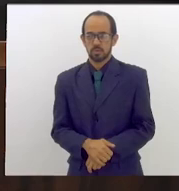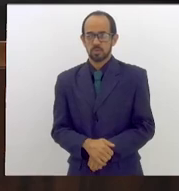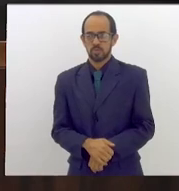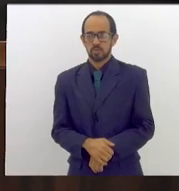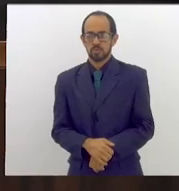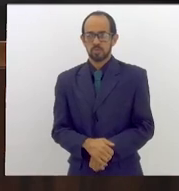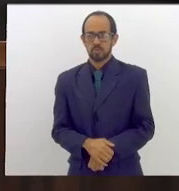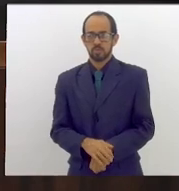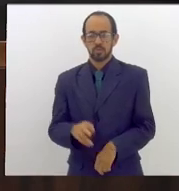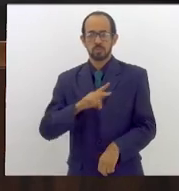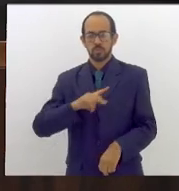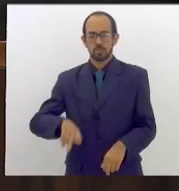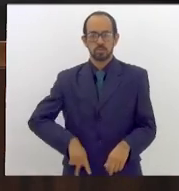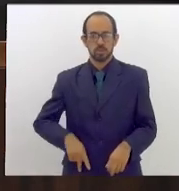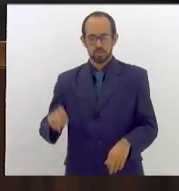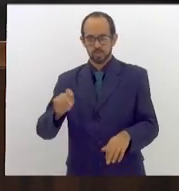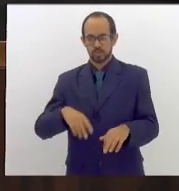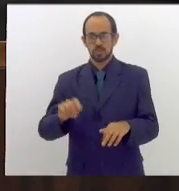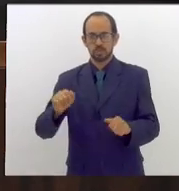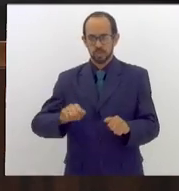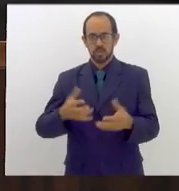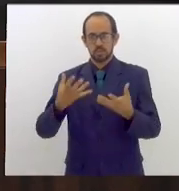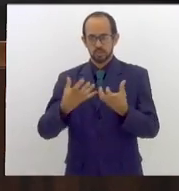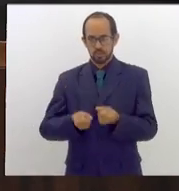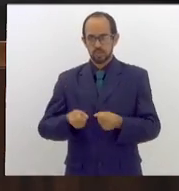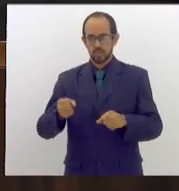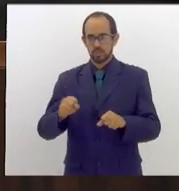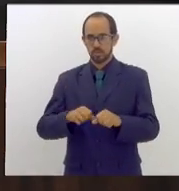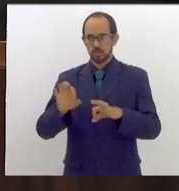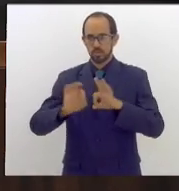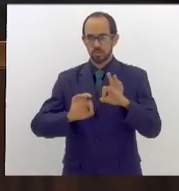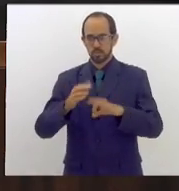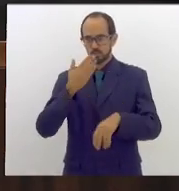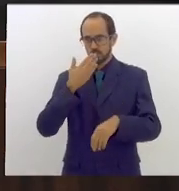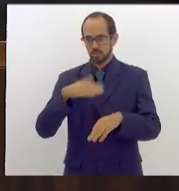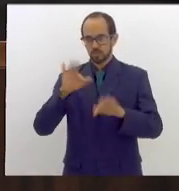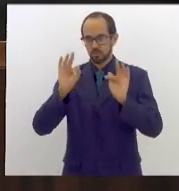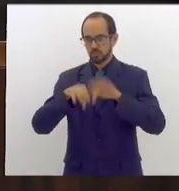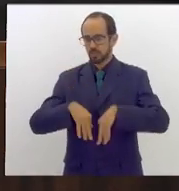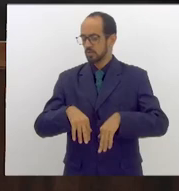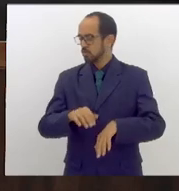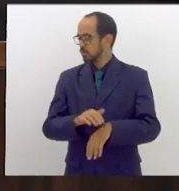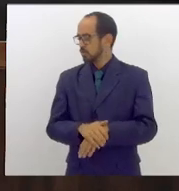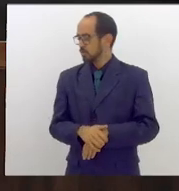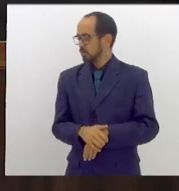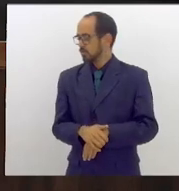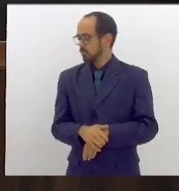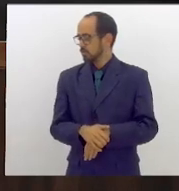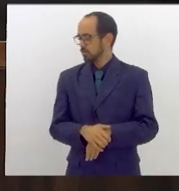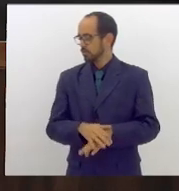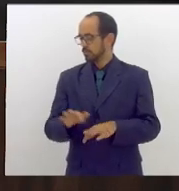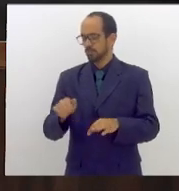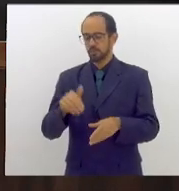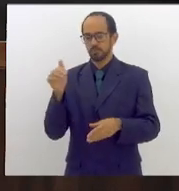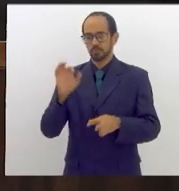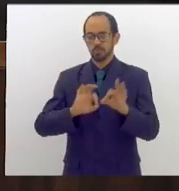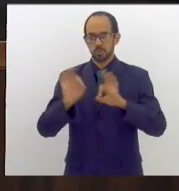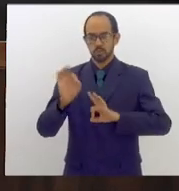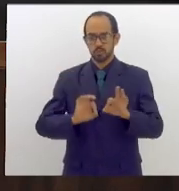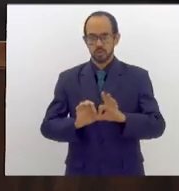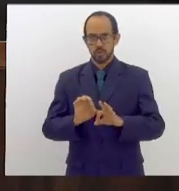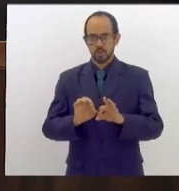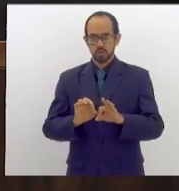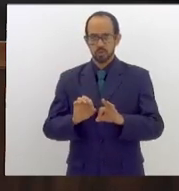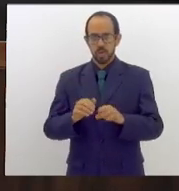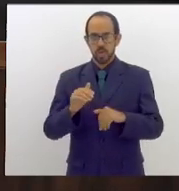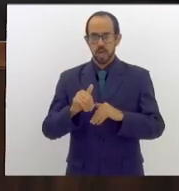a presença defere o pedido de redação final nós vamos fazer a votação do projeto salvo os